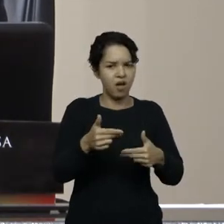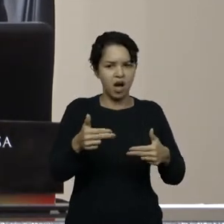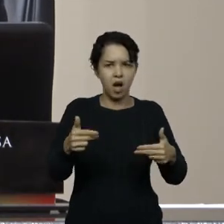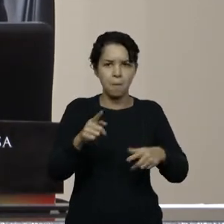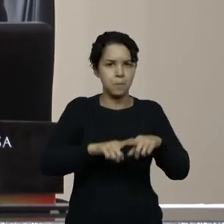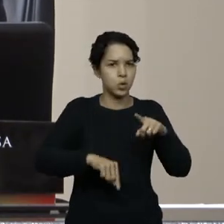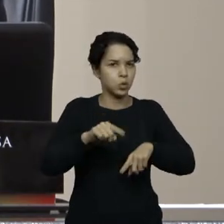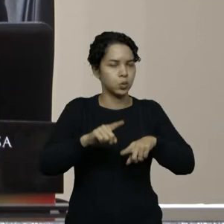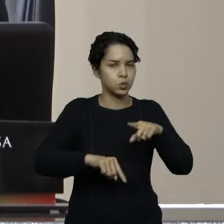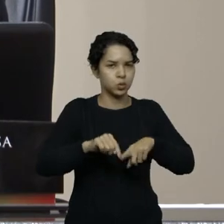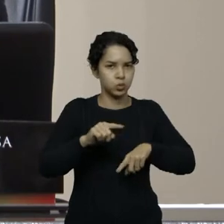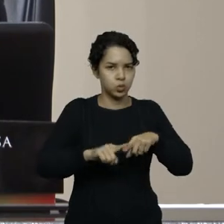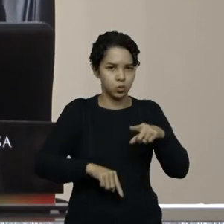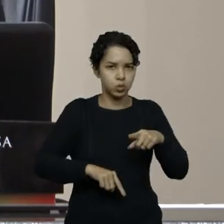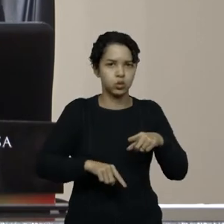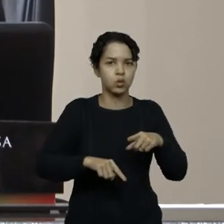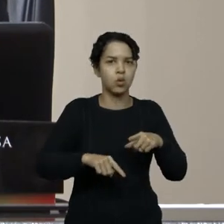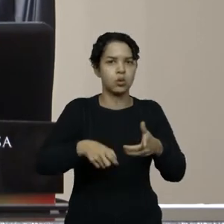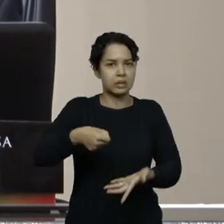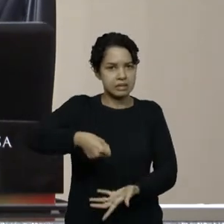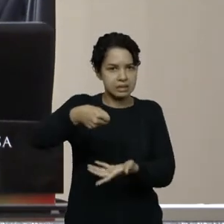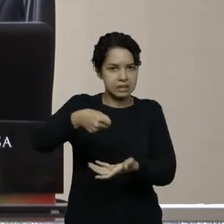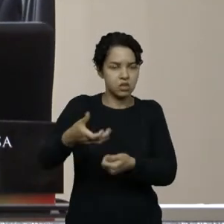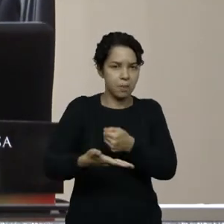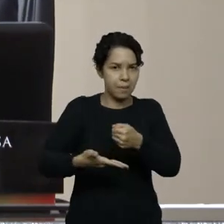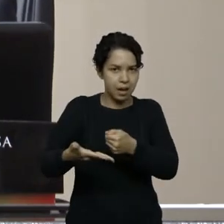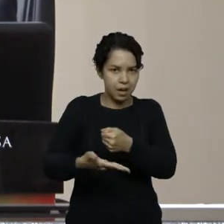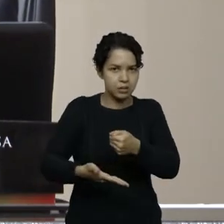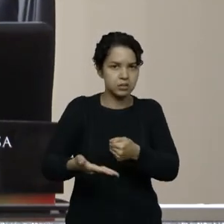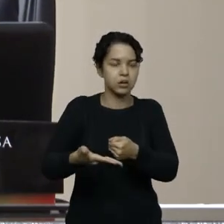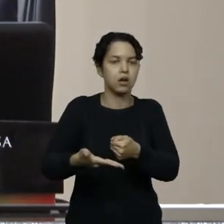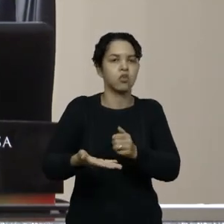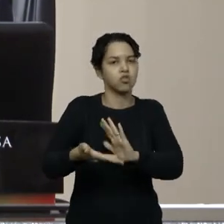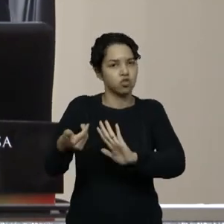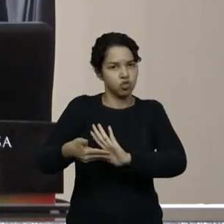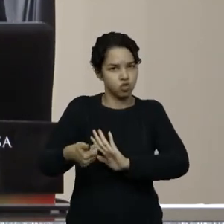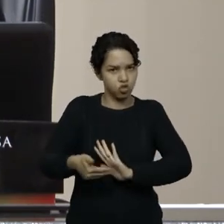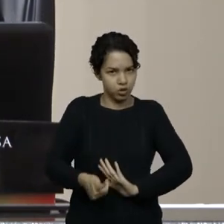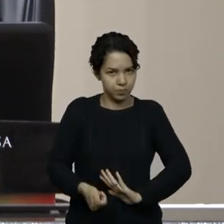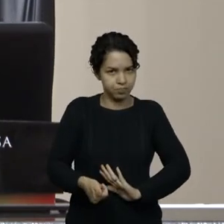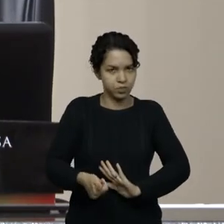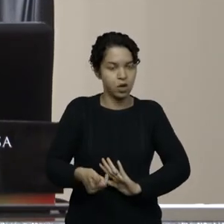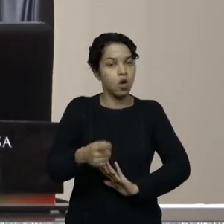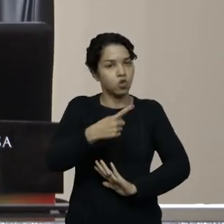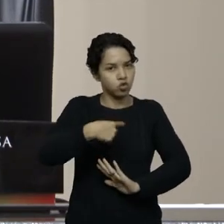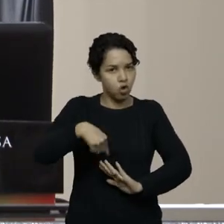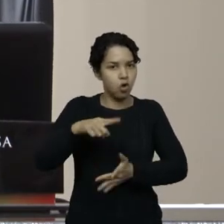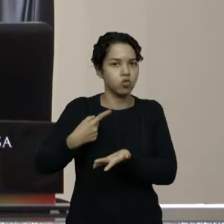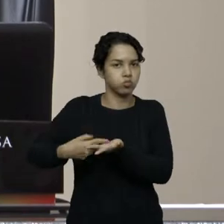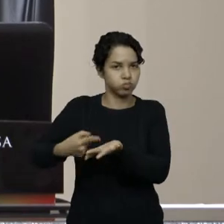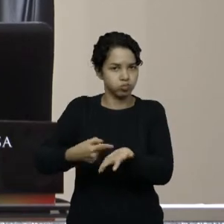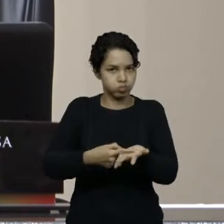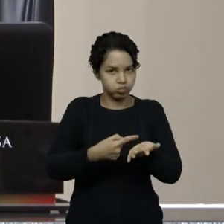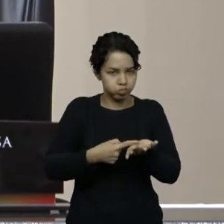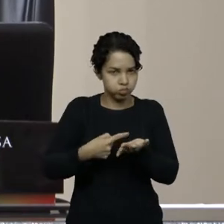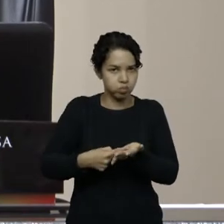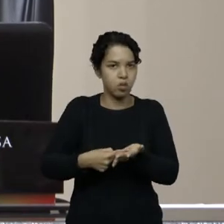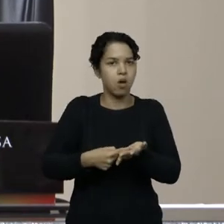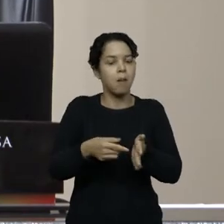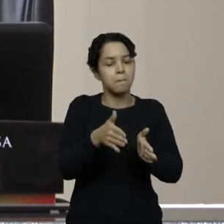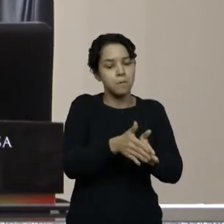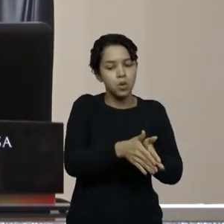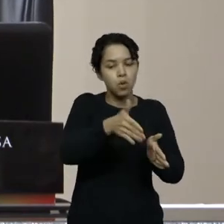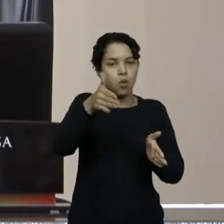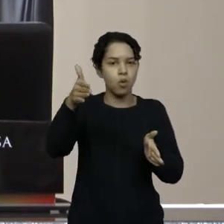alimentícios que saíram da cesta básica nós nos entendemos Deputado Ivan que fosse prorrogado